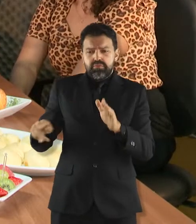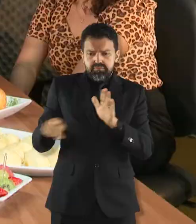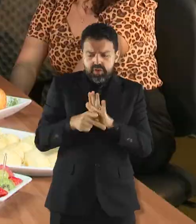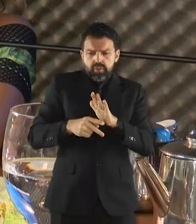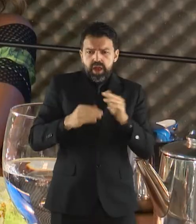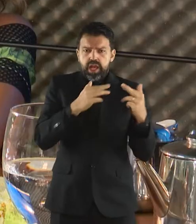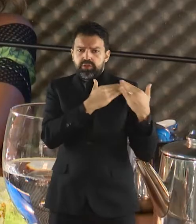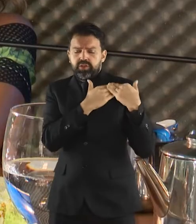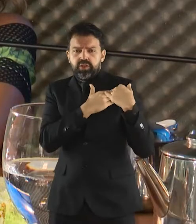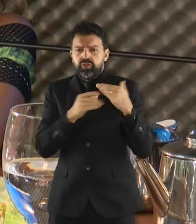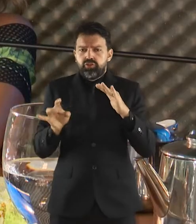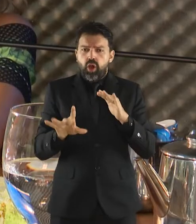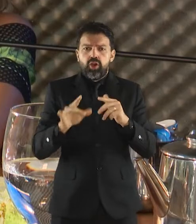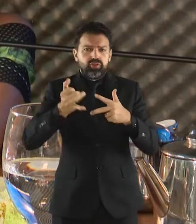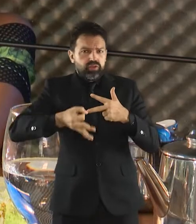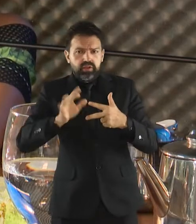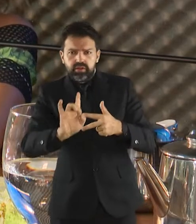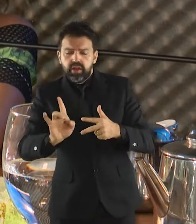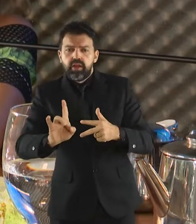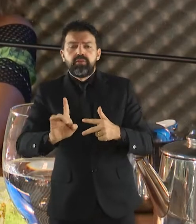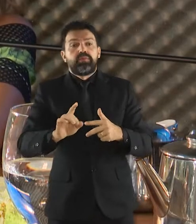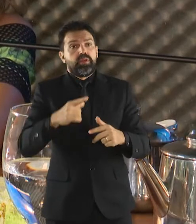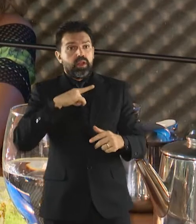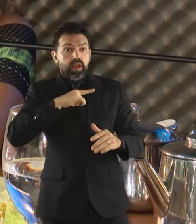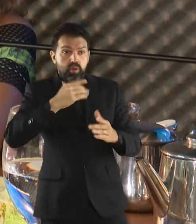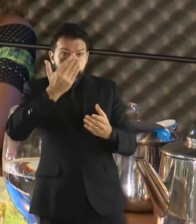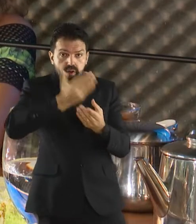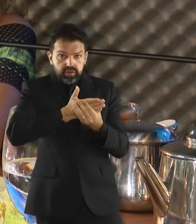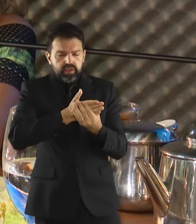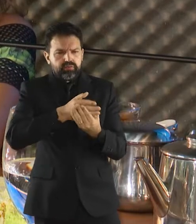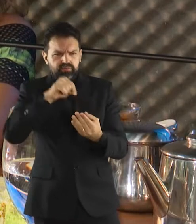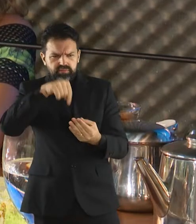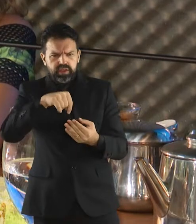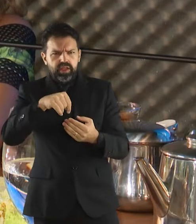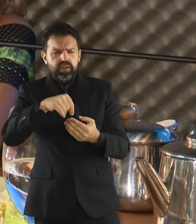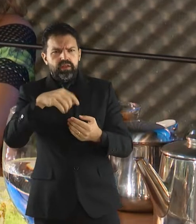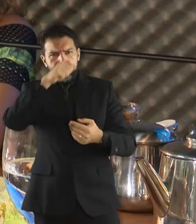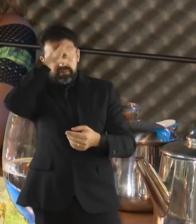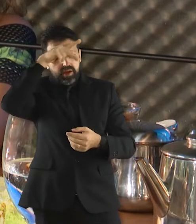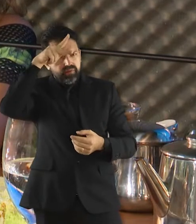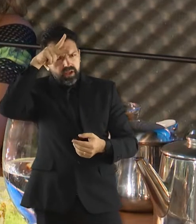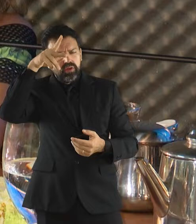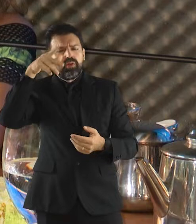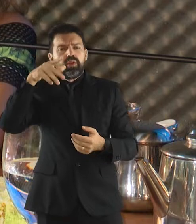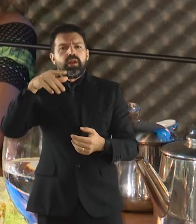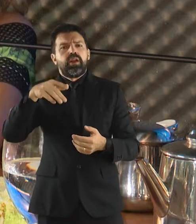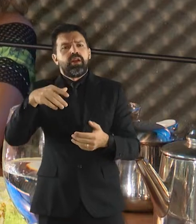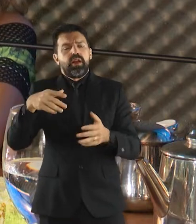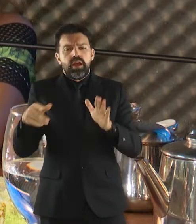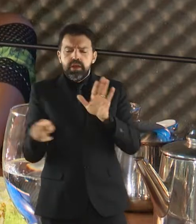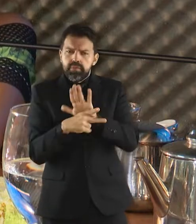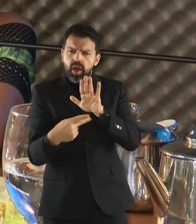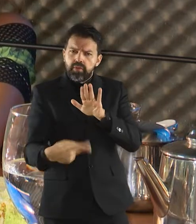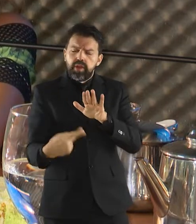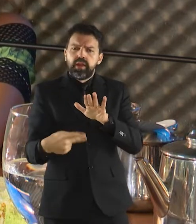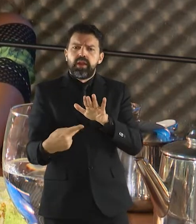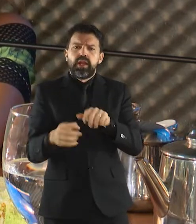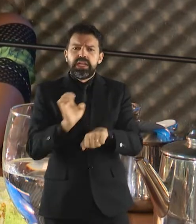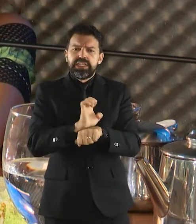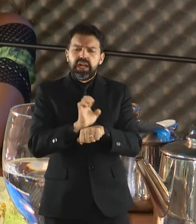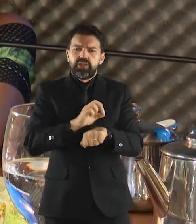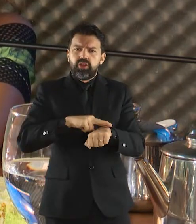com um processo do município aqui, né? No município do estado. Ela é